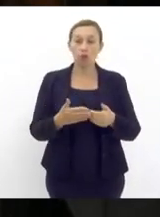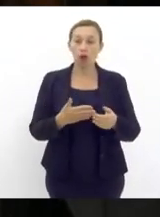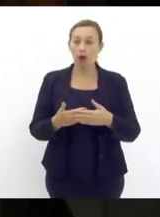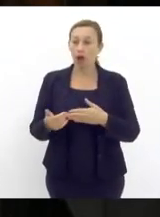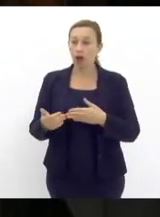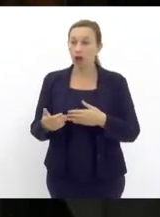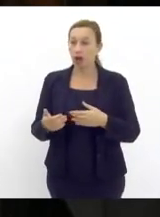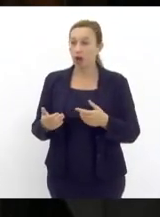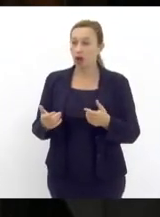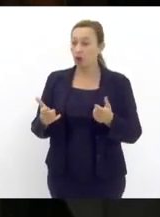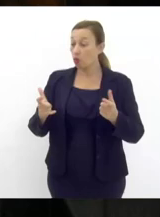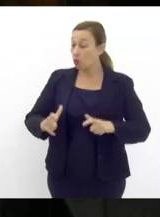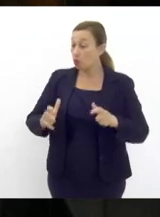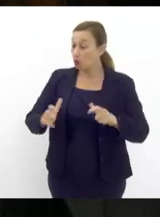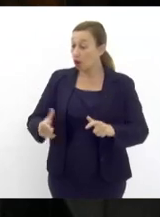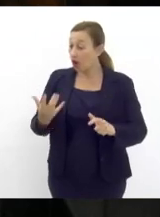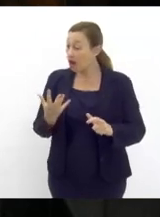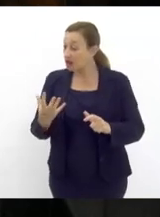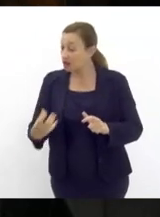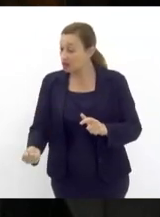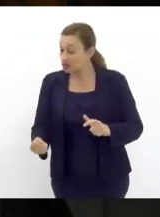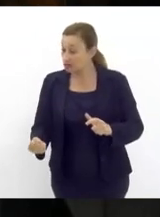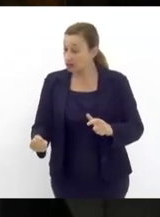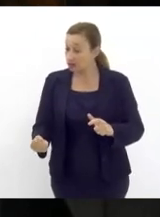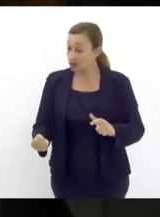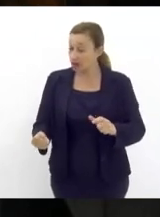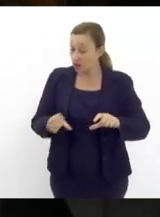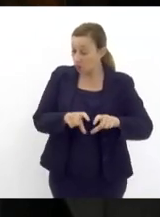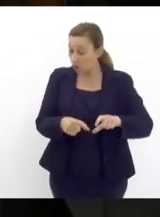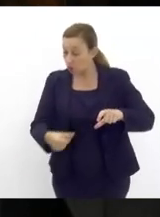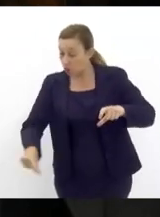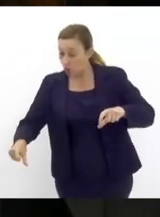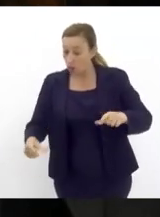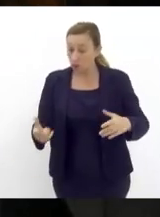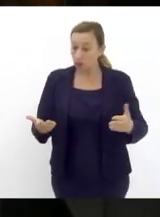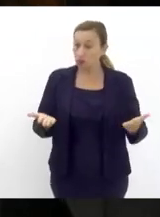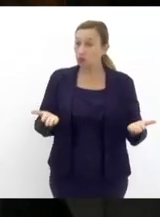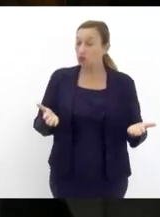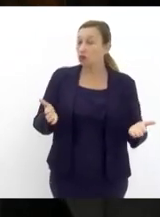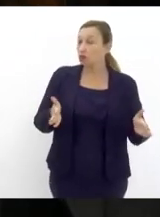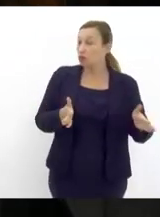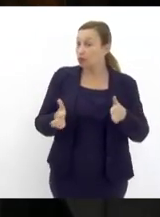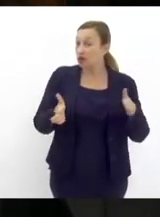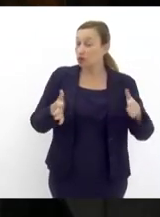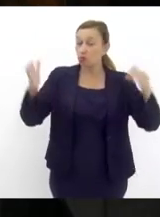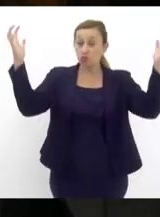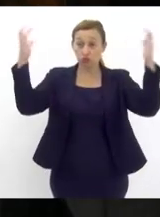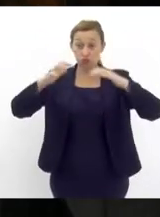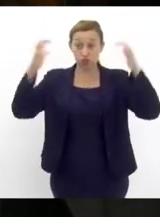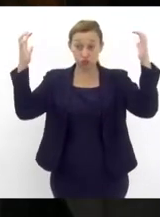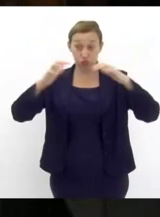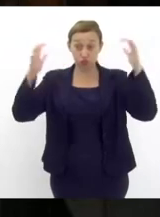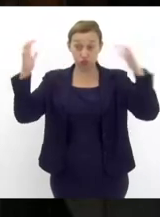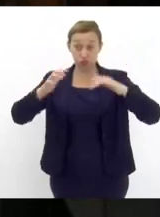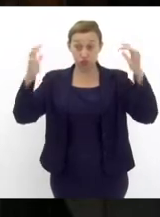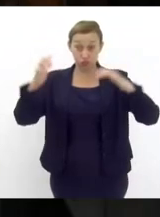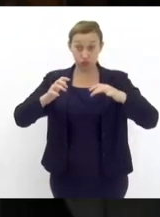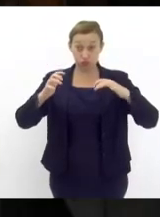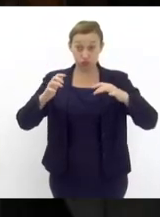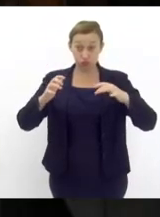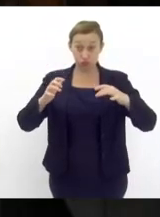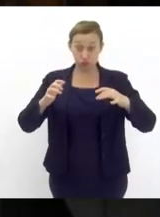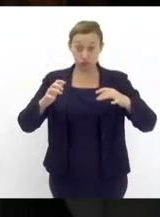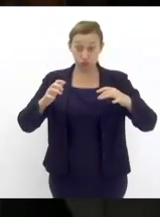seco no período da chuvas esse dimensionamento da galeria de